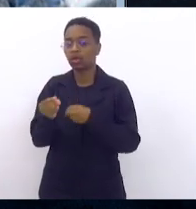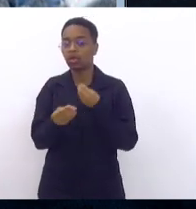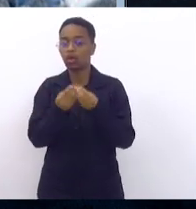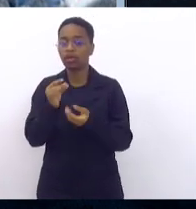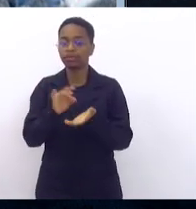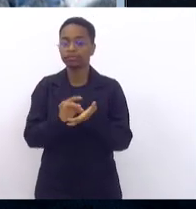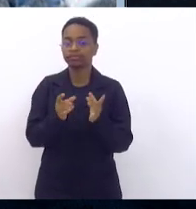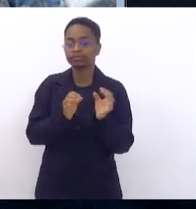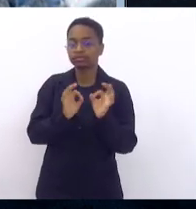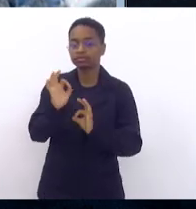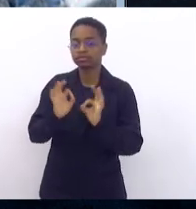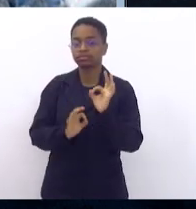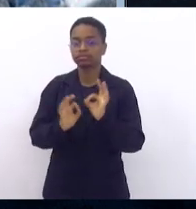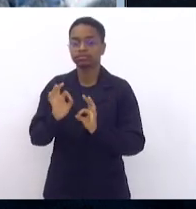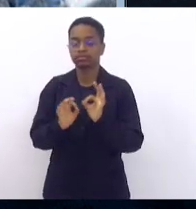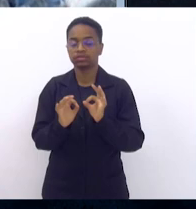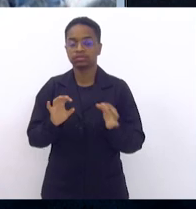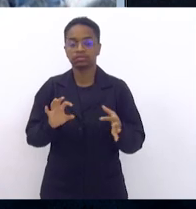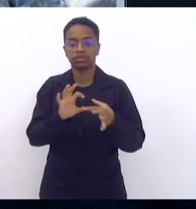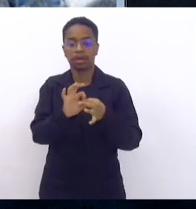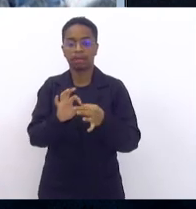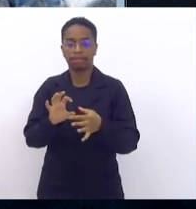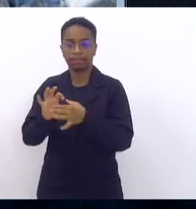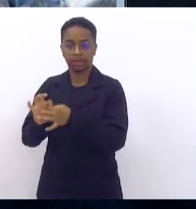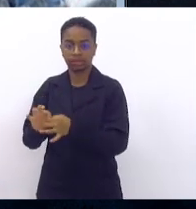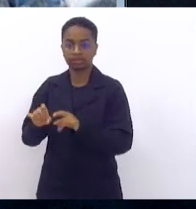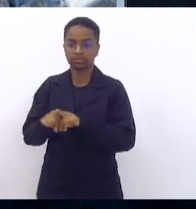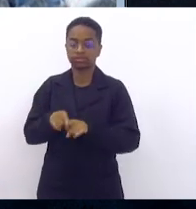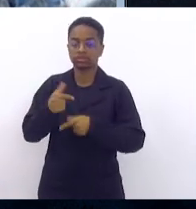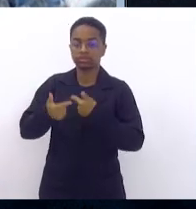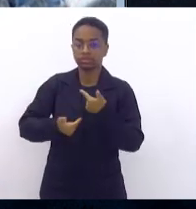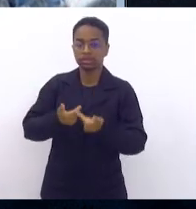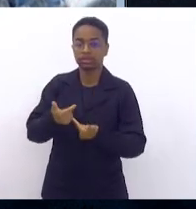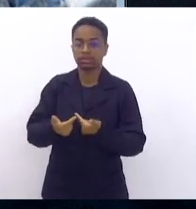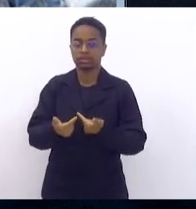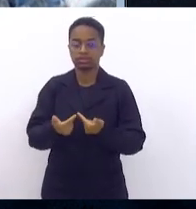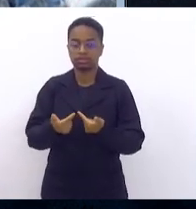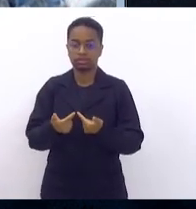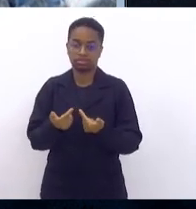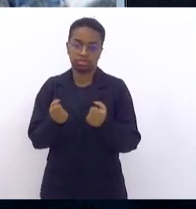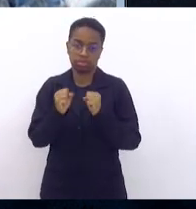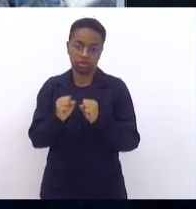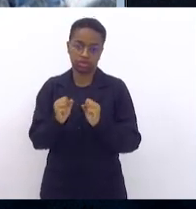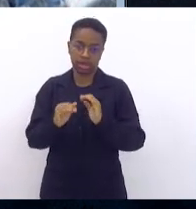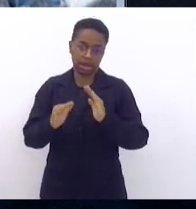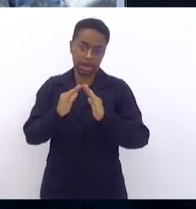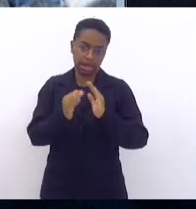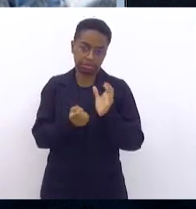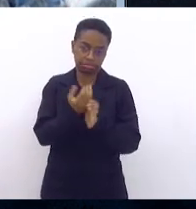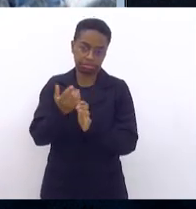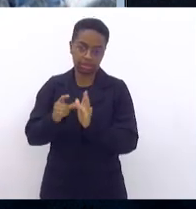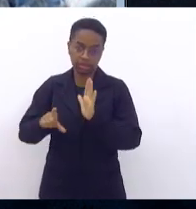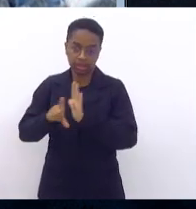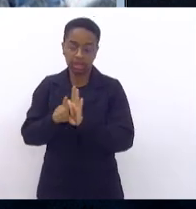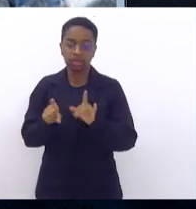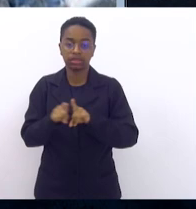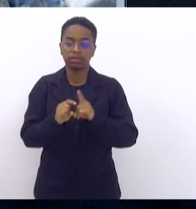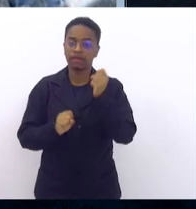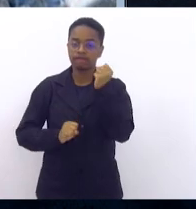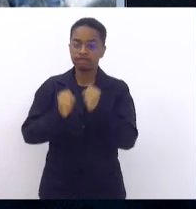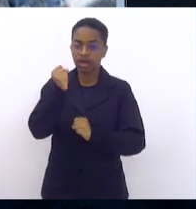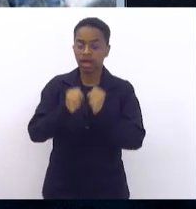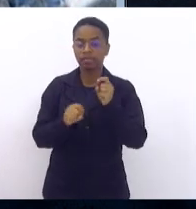articular parcerias serviços seja a casa Legislativa seja a indústria